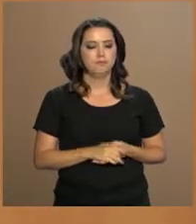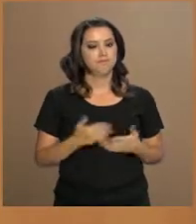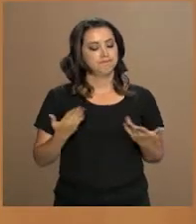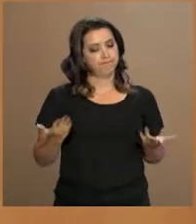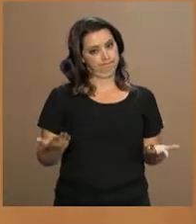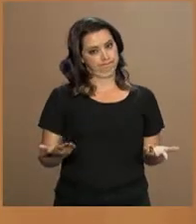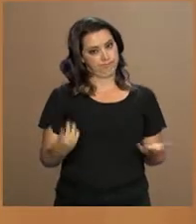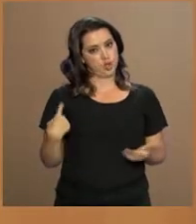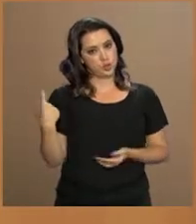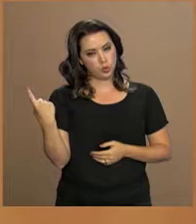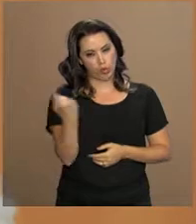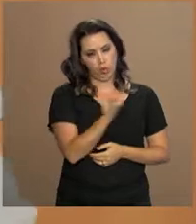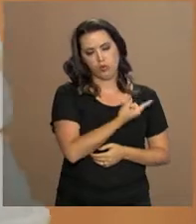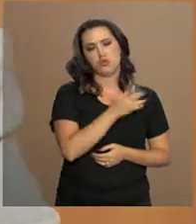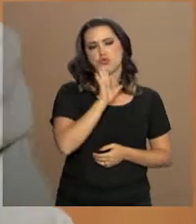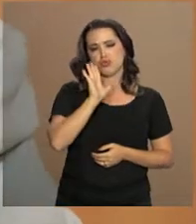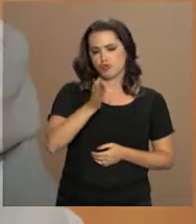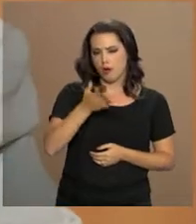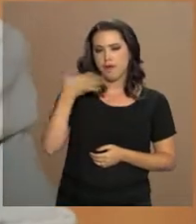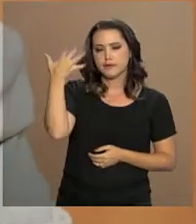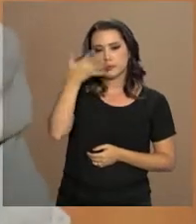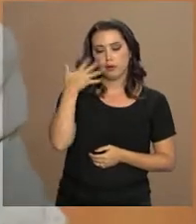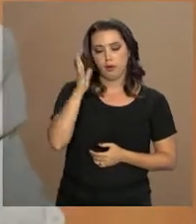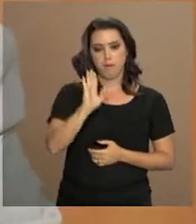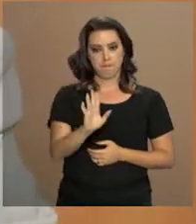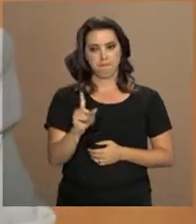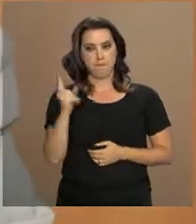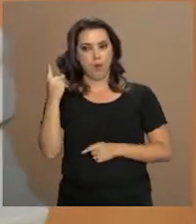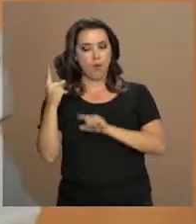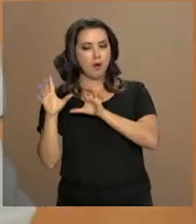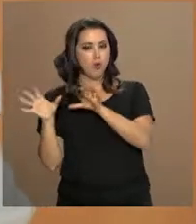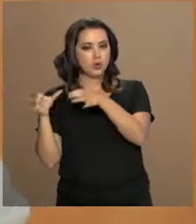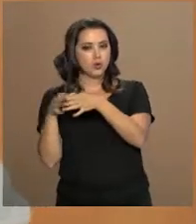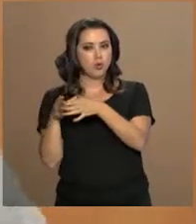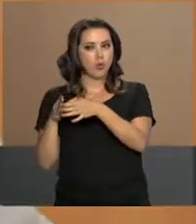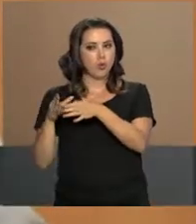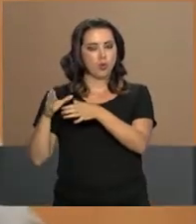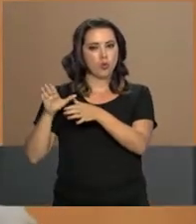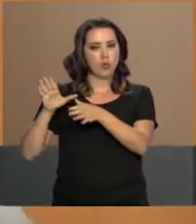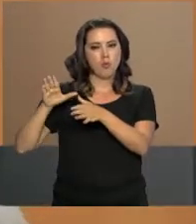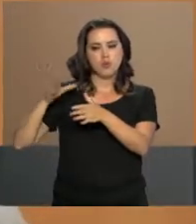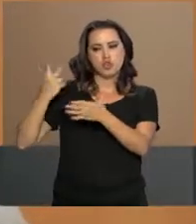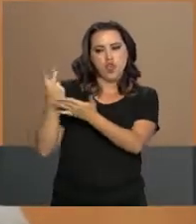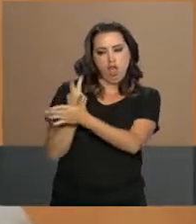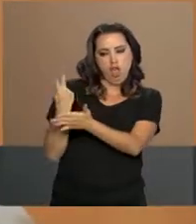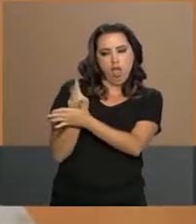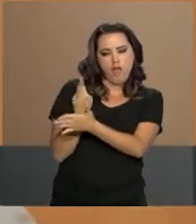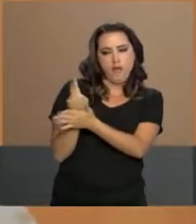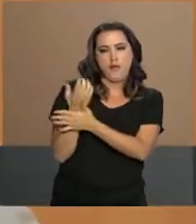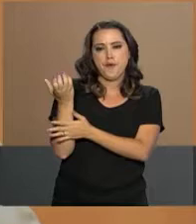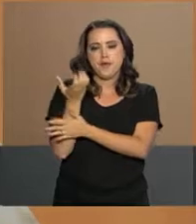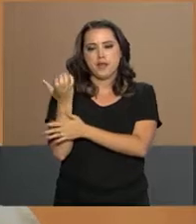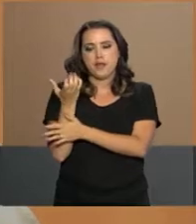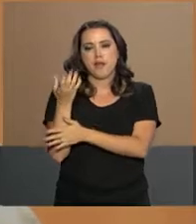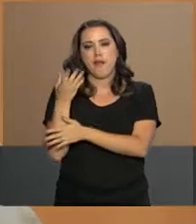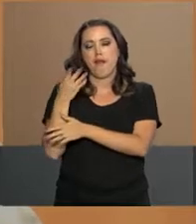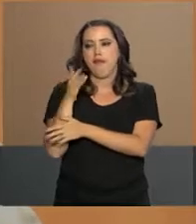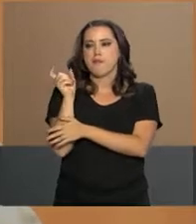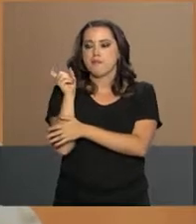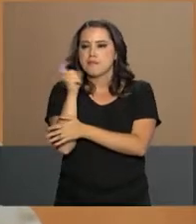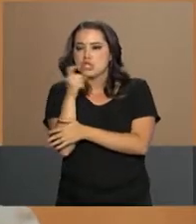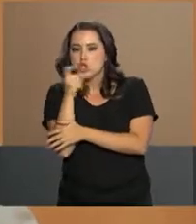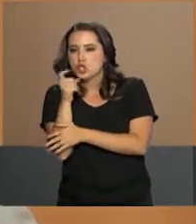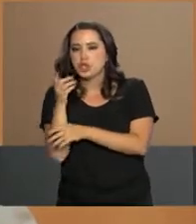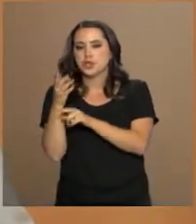Nós aqui fizemos uma separação clara. Uma coisa são as fraudes que buscam iludir e passar